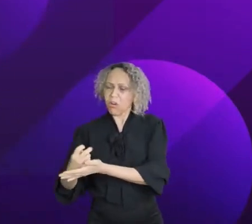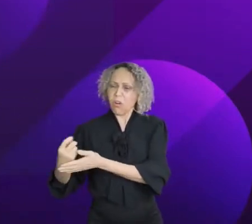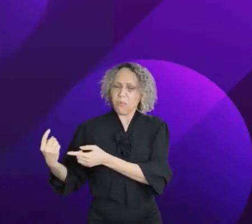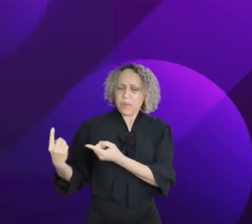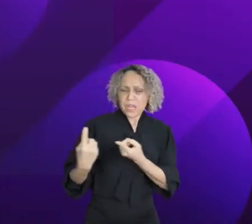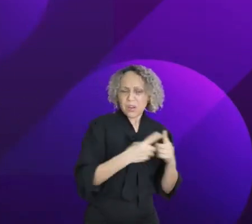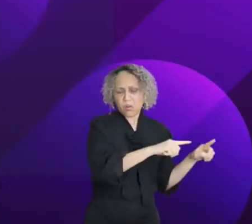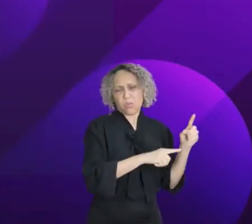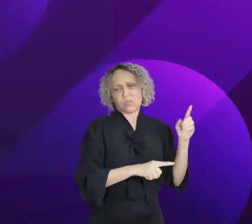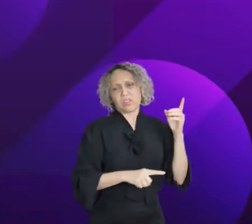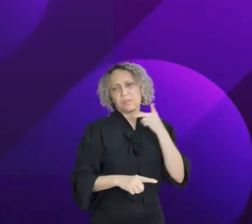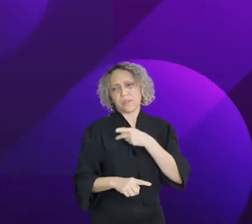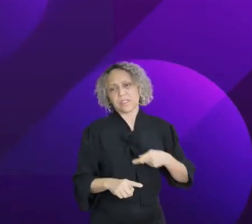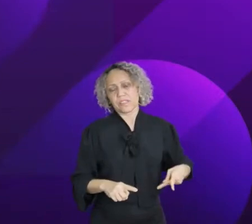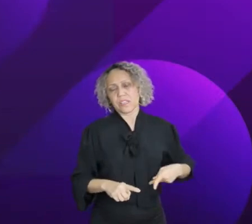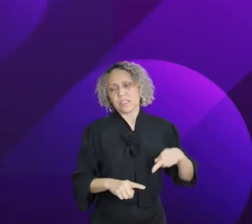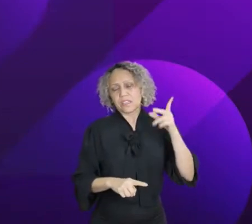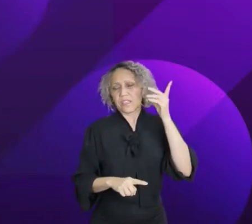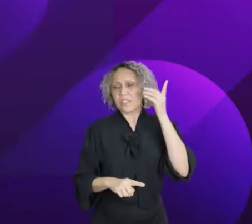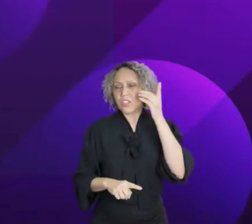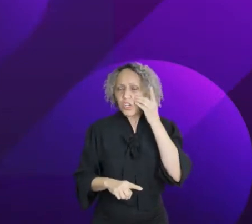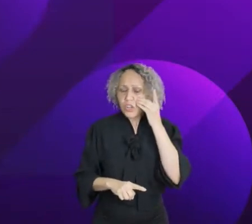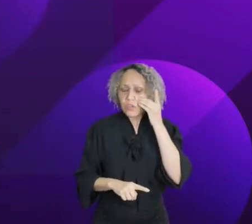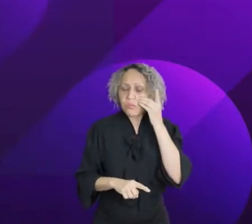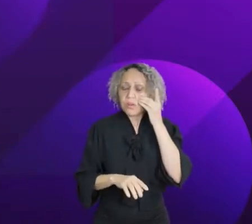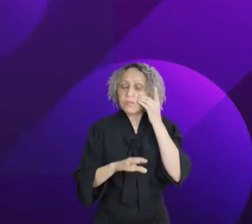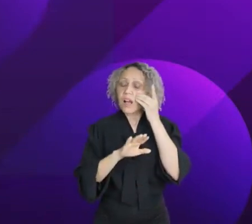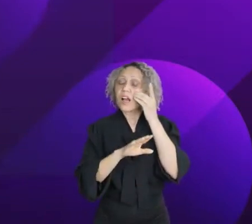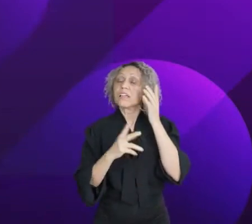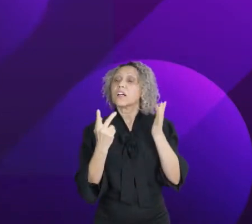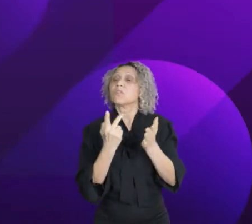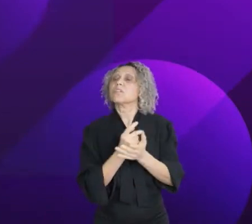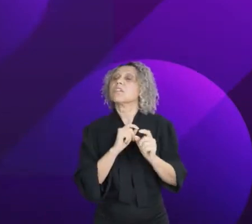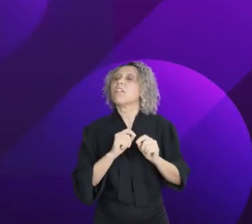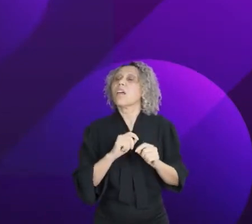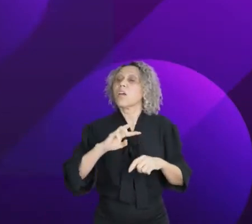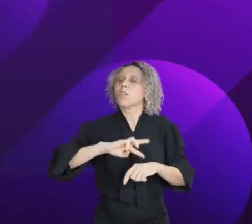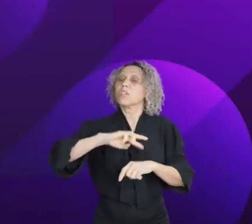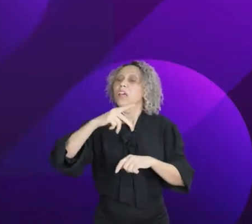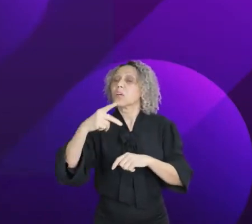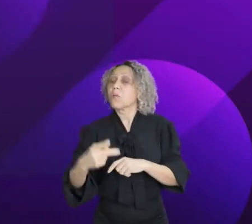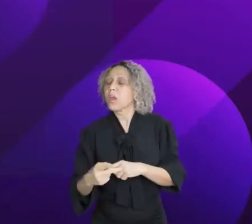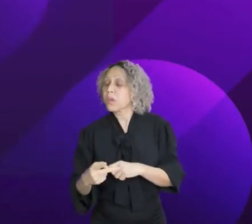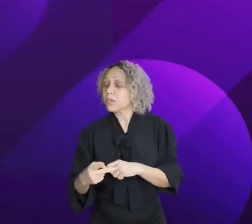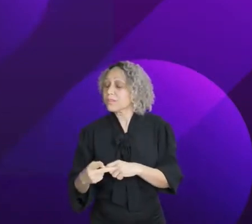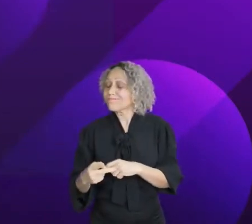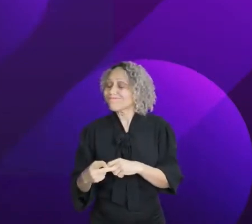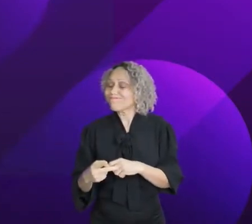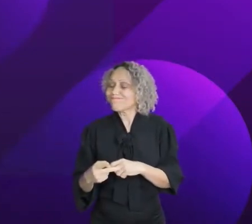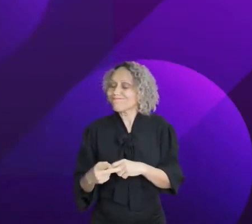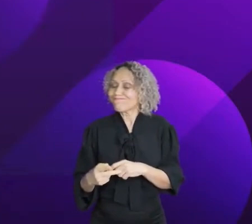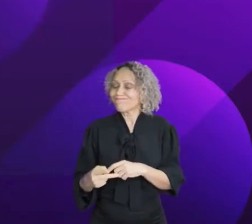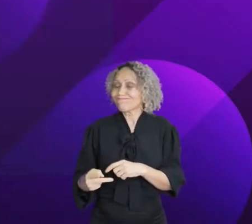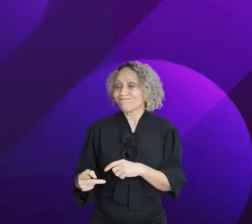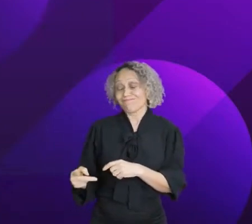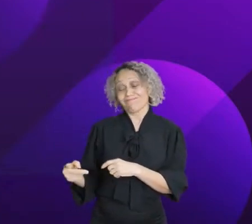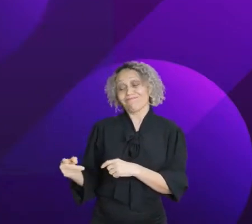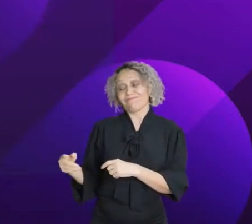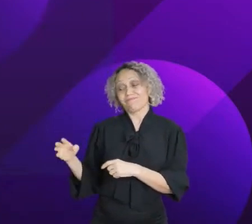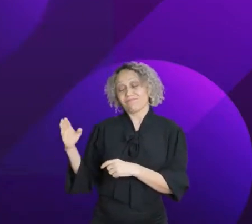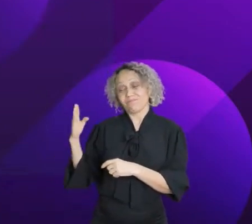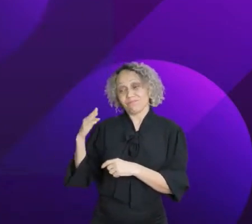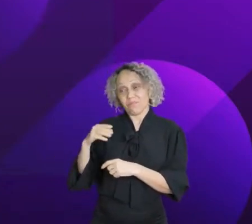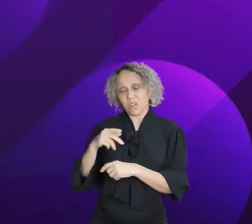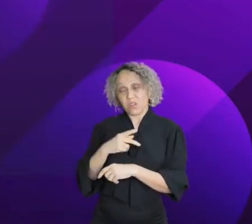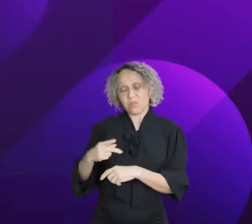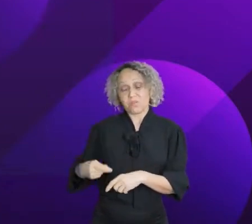parada dessa relação de olhar para as pessoas, para os mais pobres, para a classe trabalhadora, nessa relação de aquisição